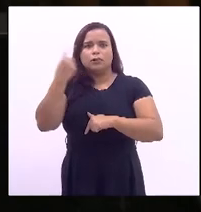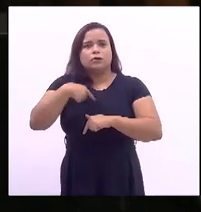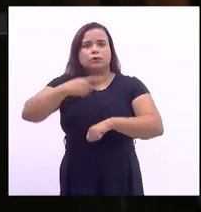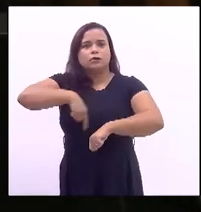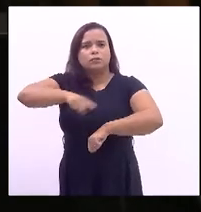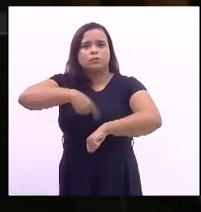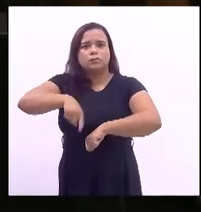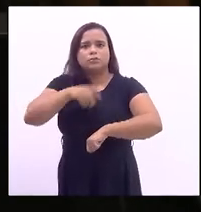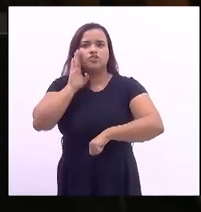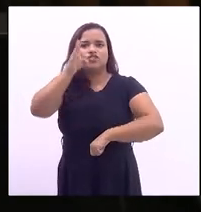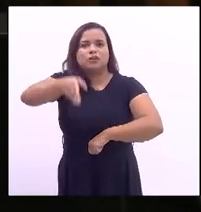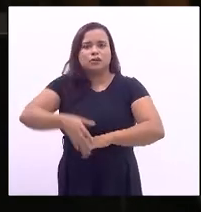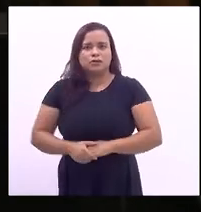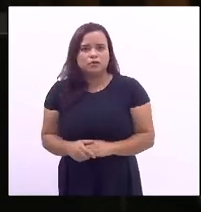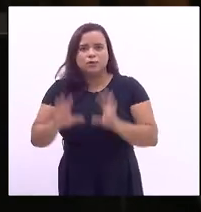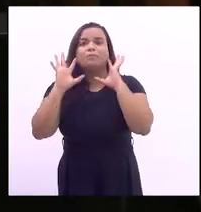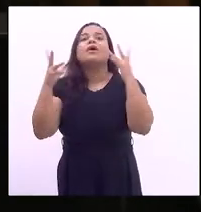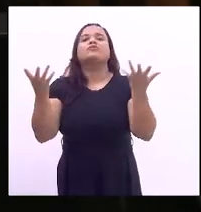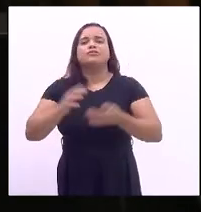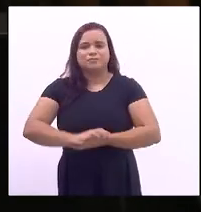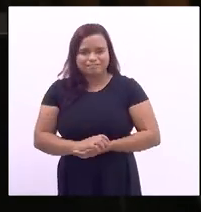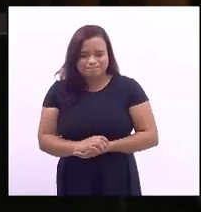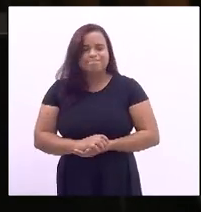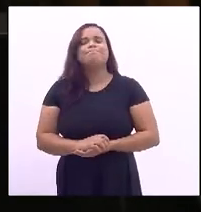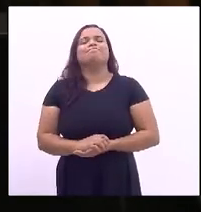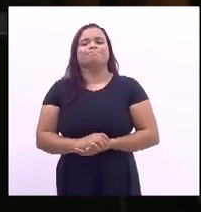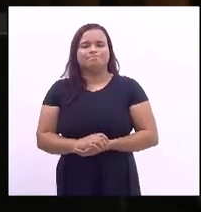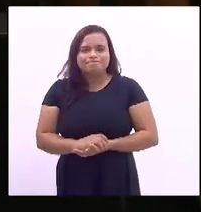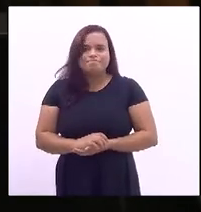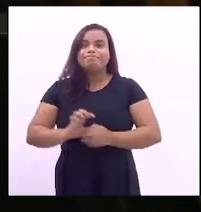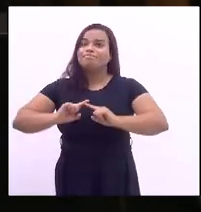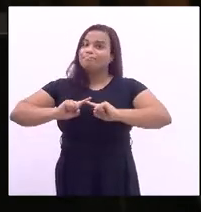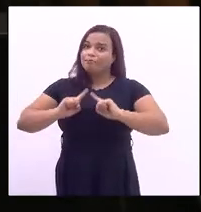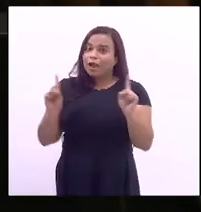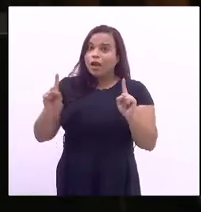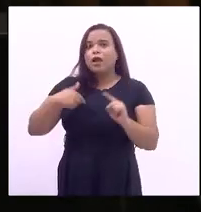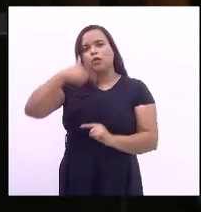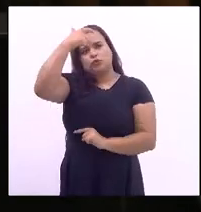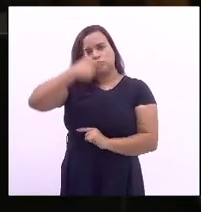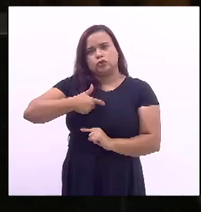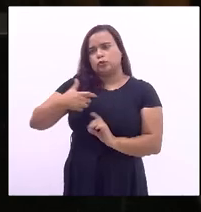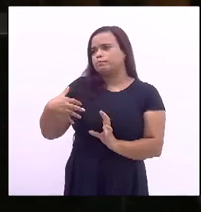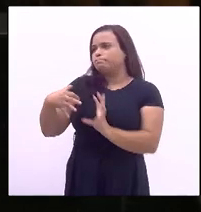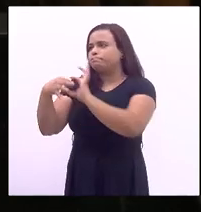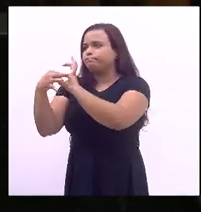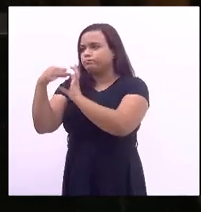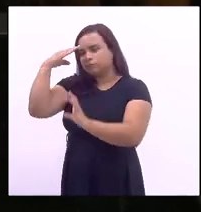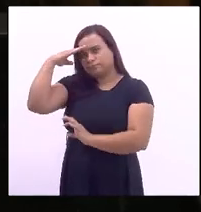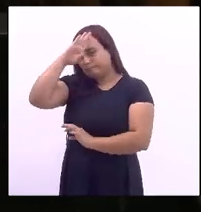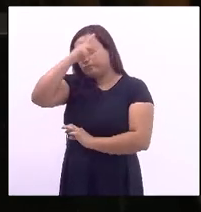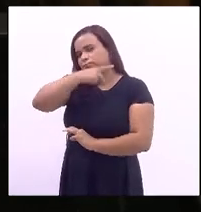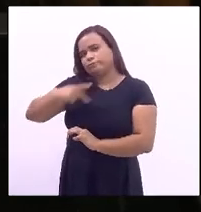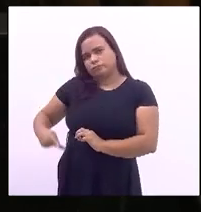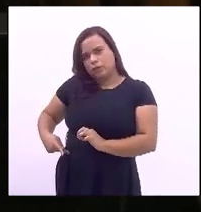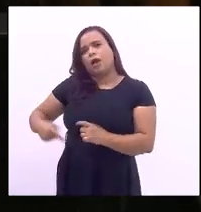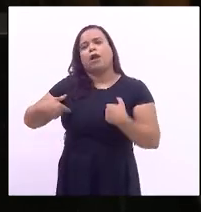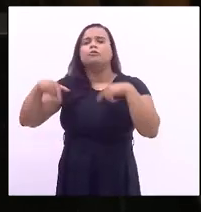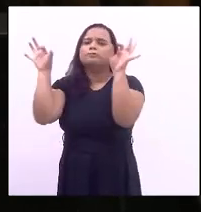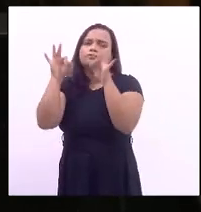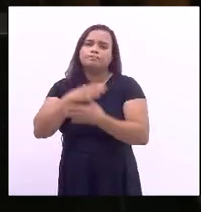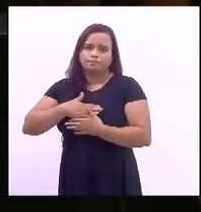por dia é mas eu como sou uma bolsonaro lista e muito me alegra